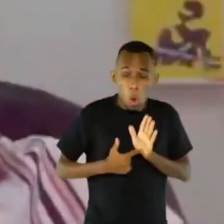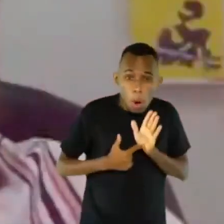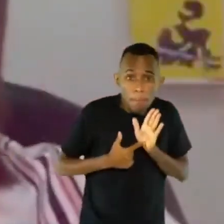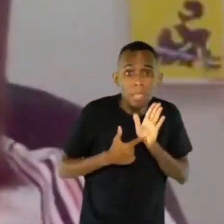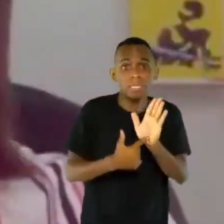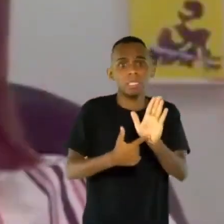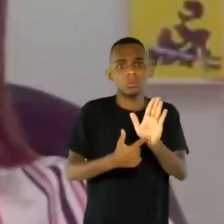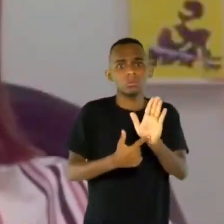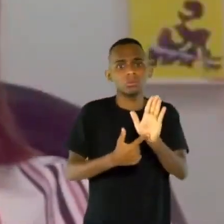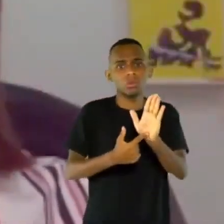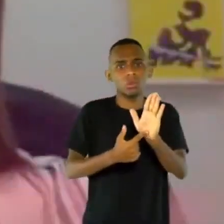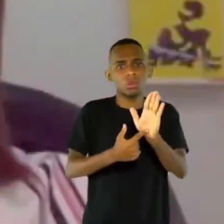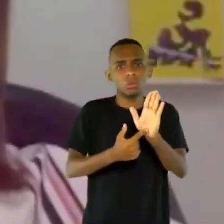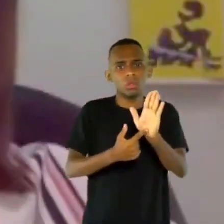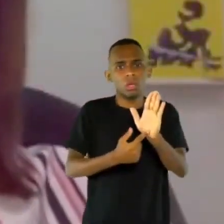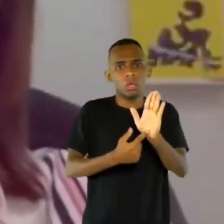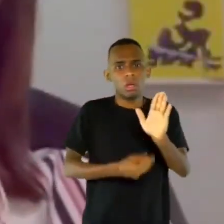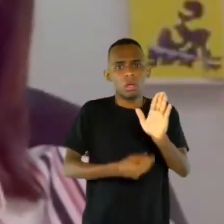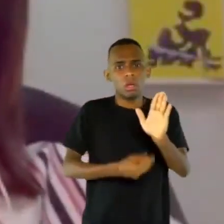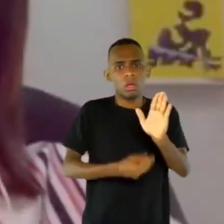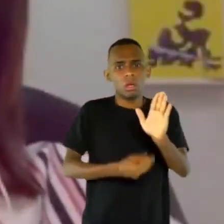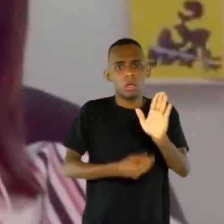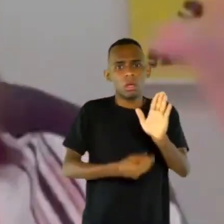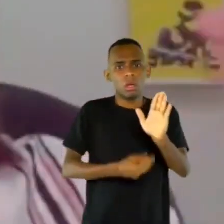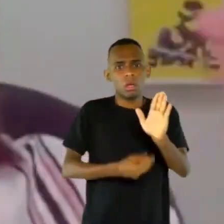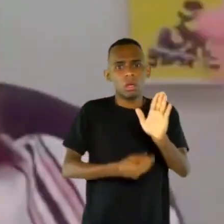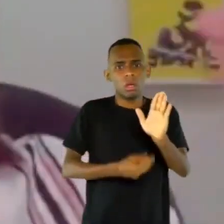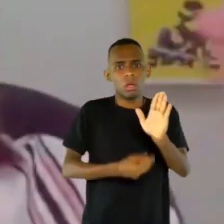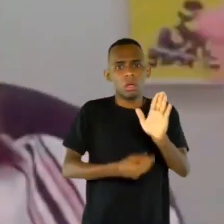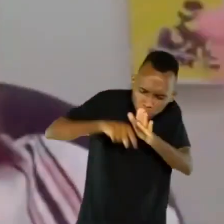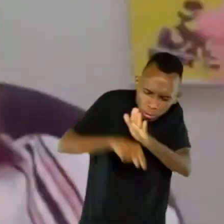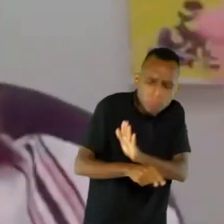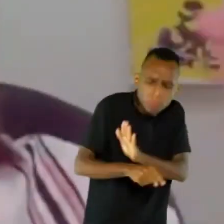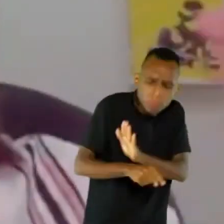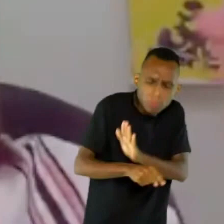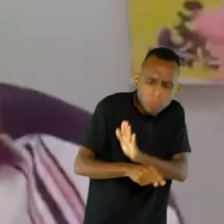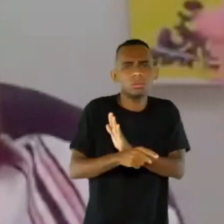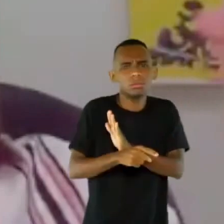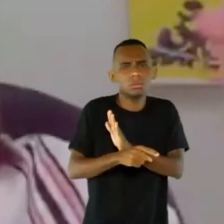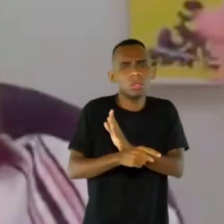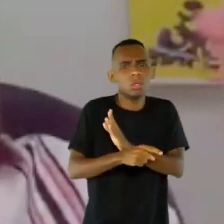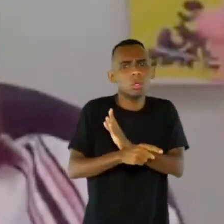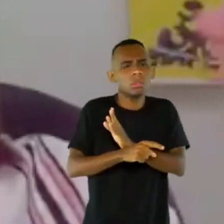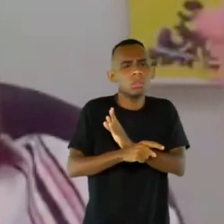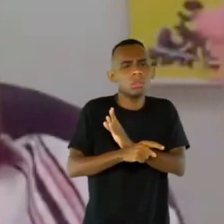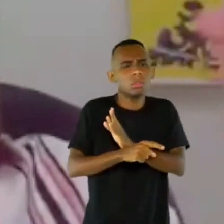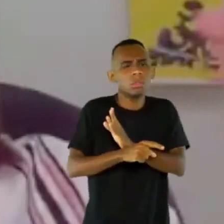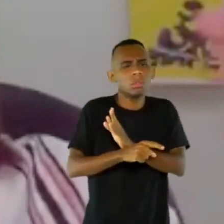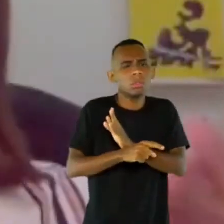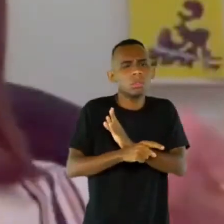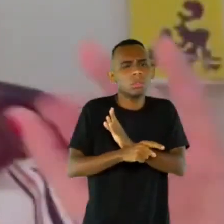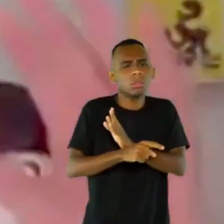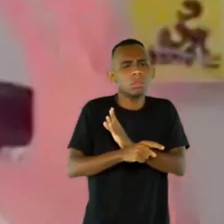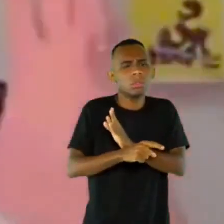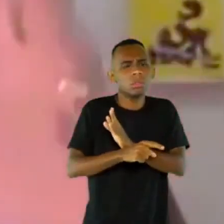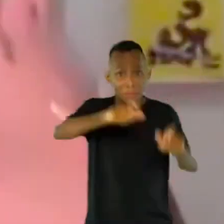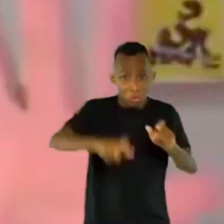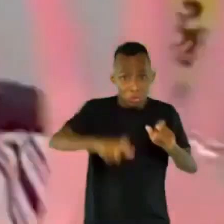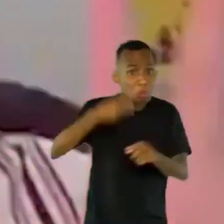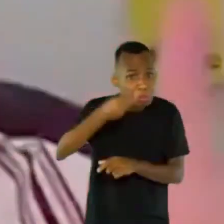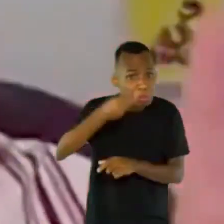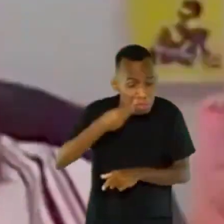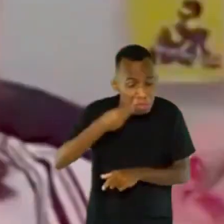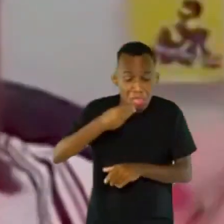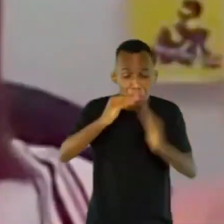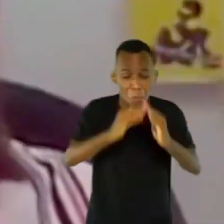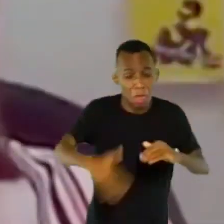numa visão bastante caleidoscópica de muitas pessoas que vivem em situações de rua, flanelinhas,